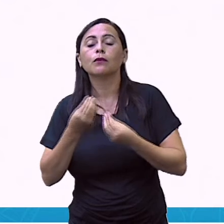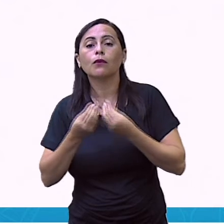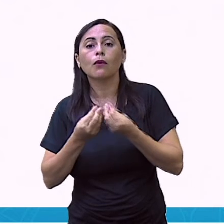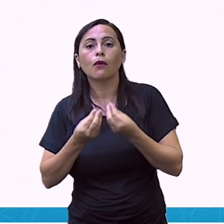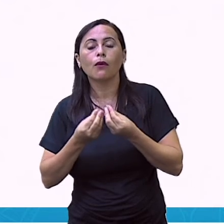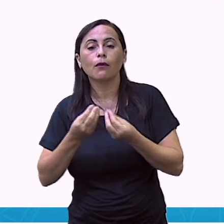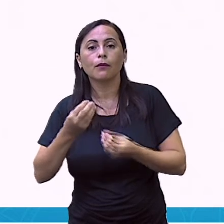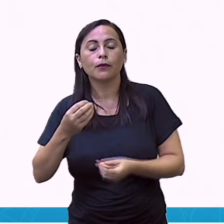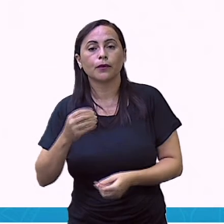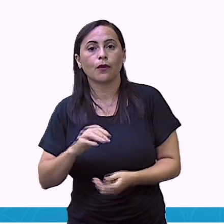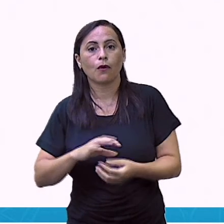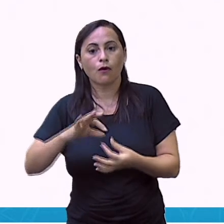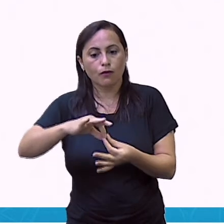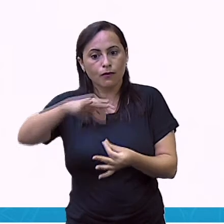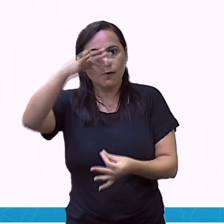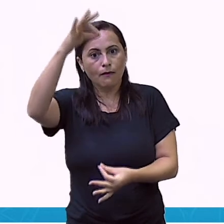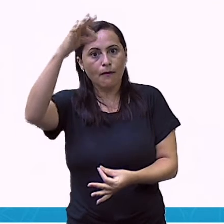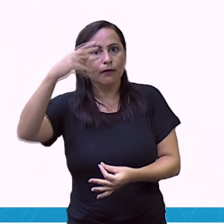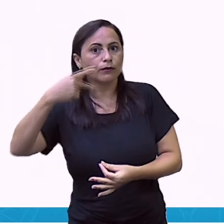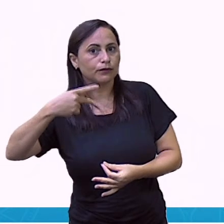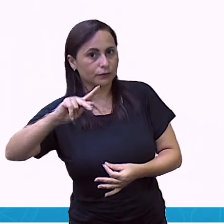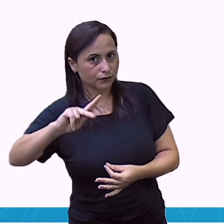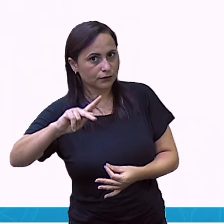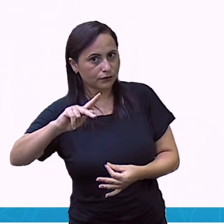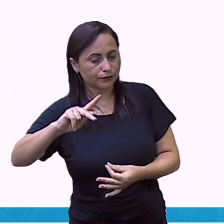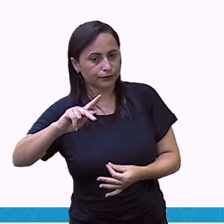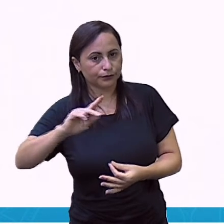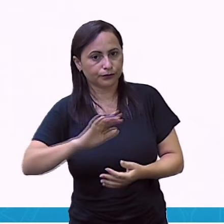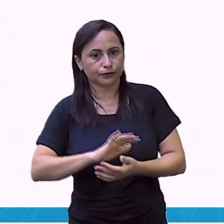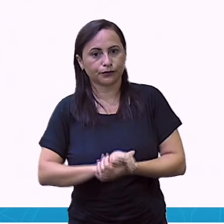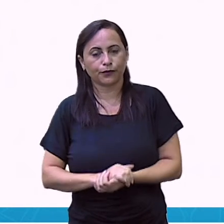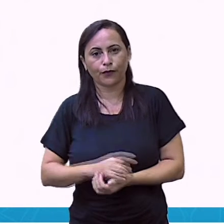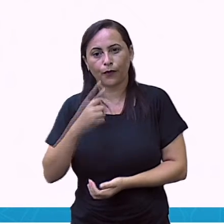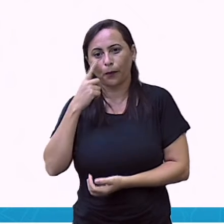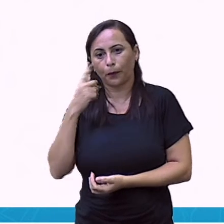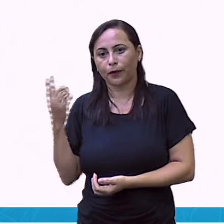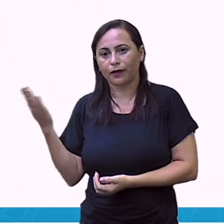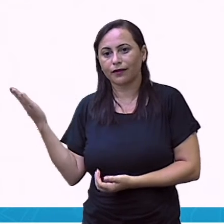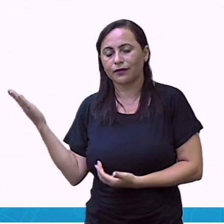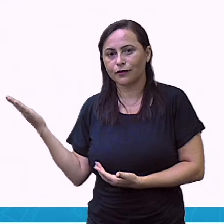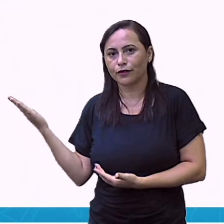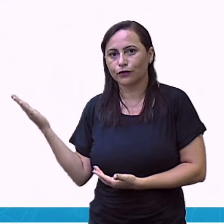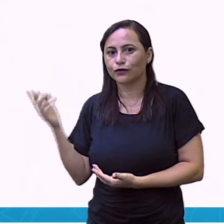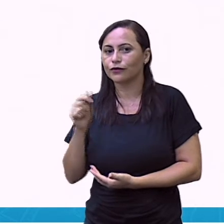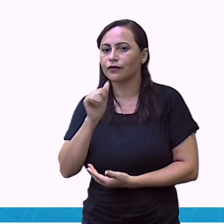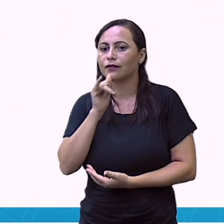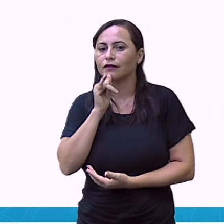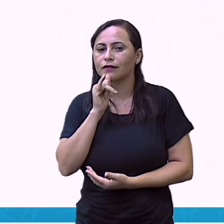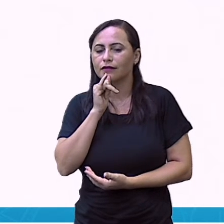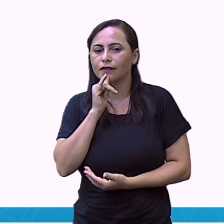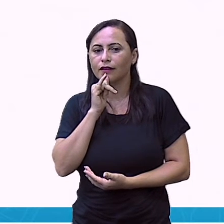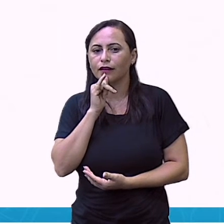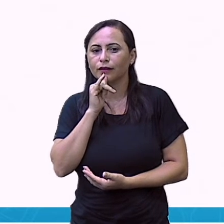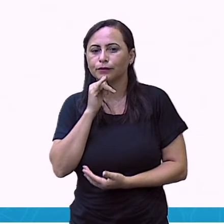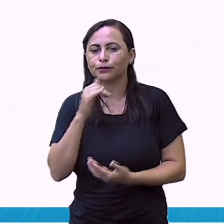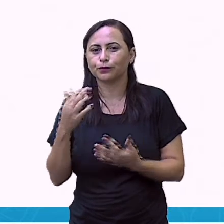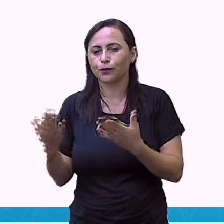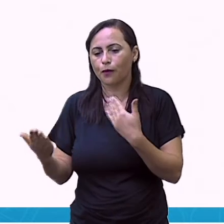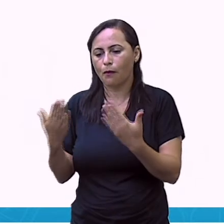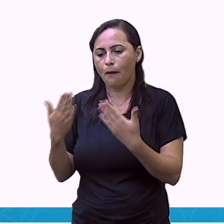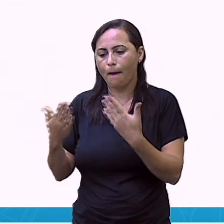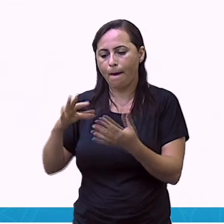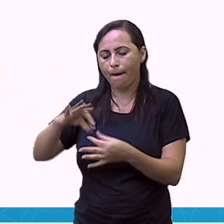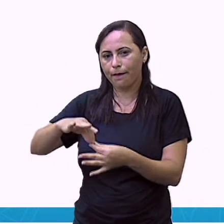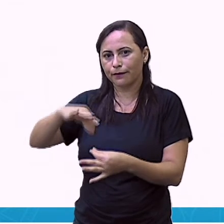Então, deixei aqui até 2 exemplos que nós costumamos utilizar muito até com os nossos filhos, não é mesmo? Comparando medidas, a gente